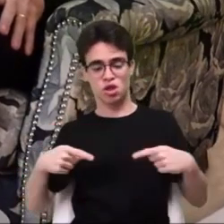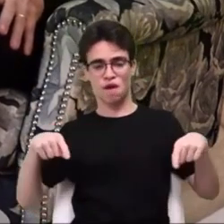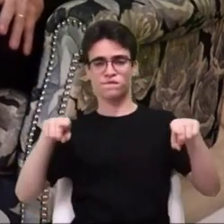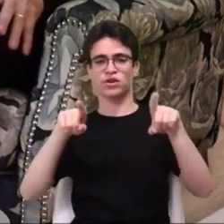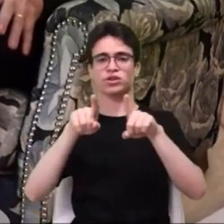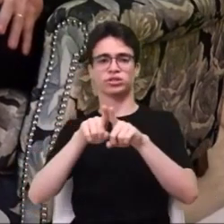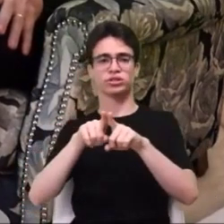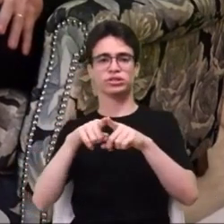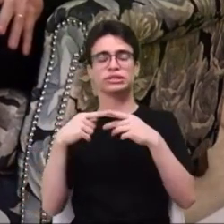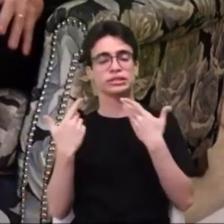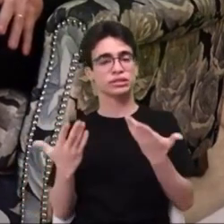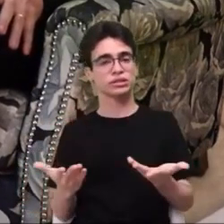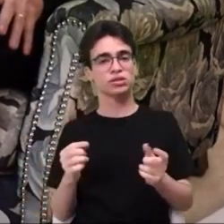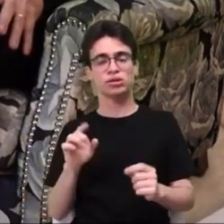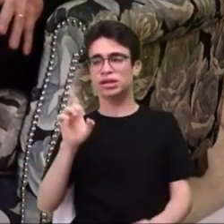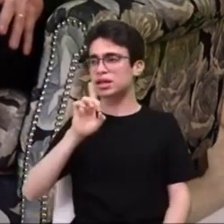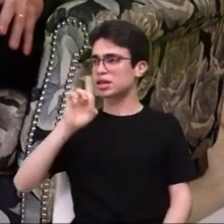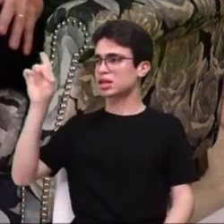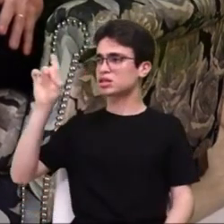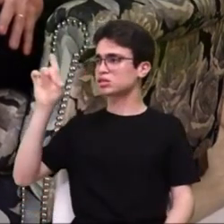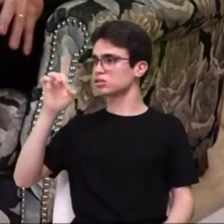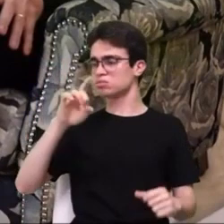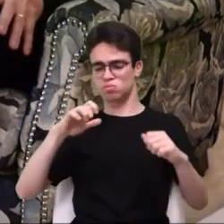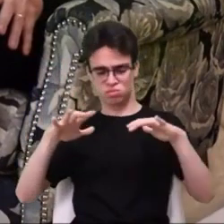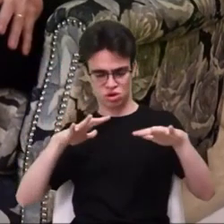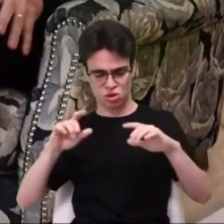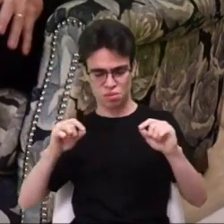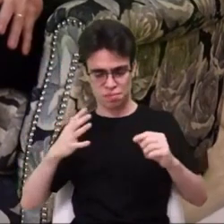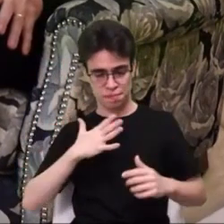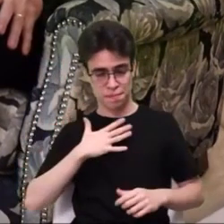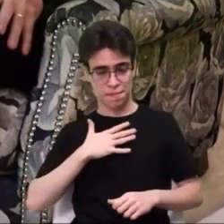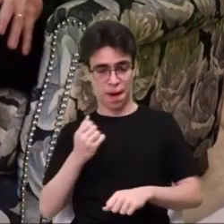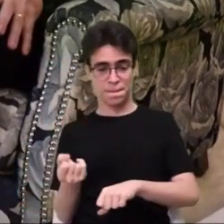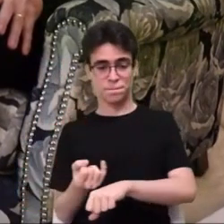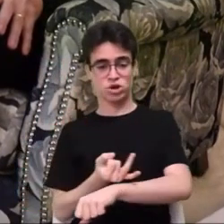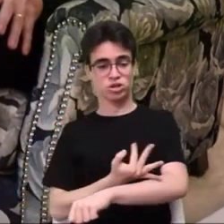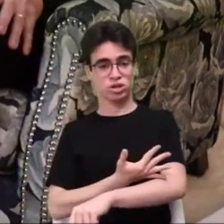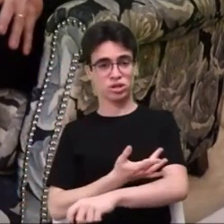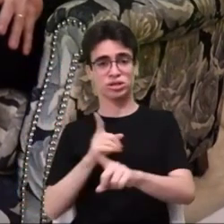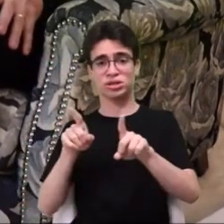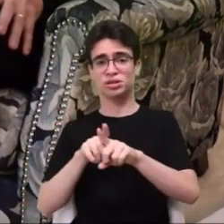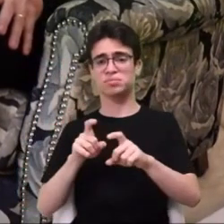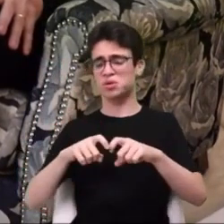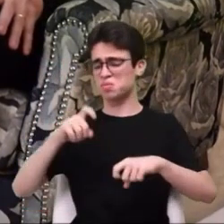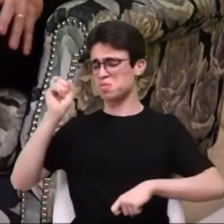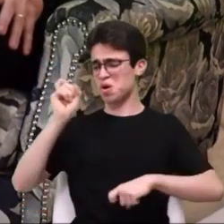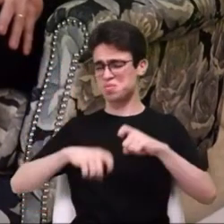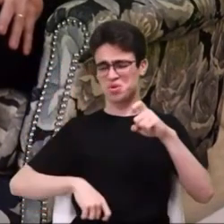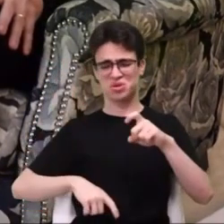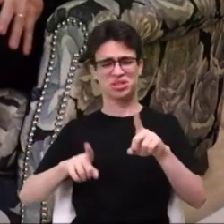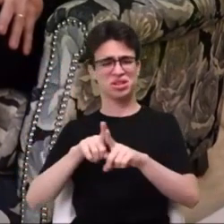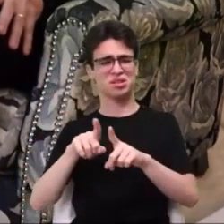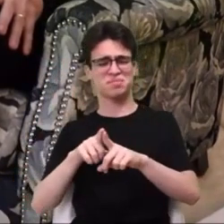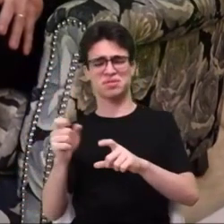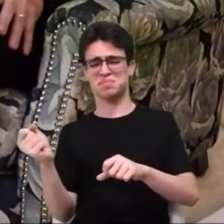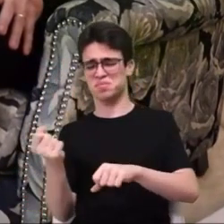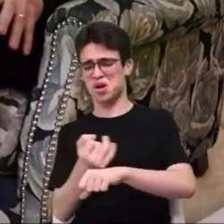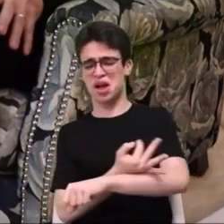restauradas. Então, peraí, o que Deus mexeu? Nas minhas emoções. Abuso sexual, abuso